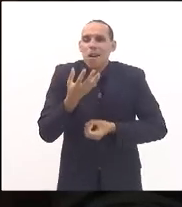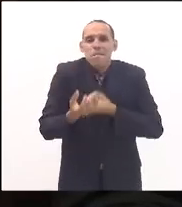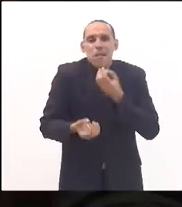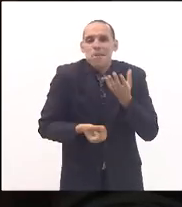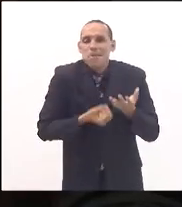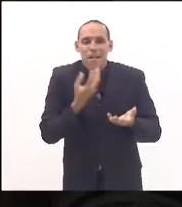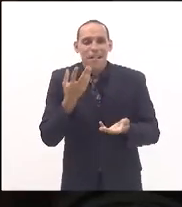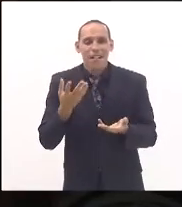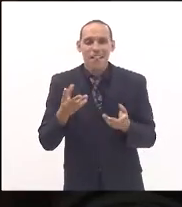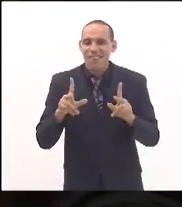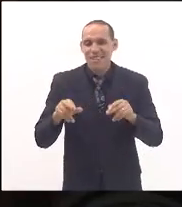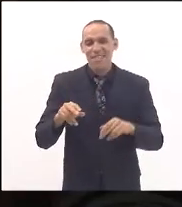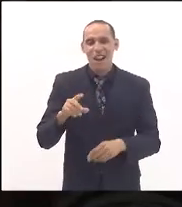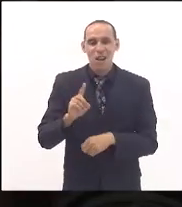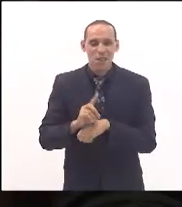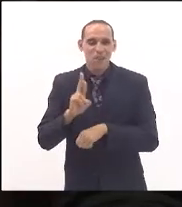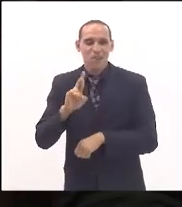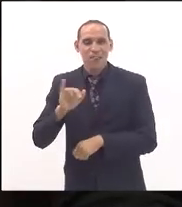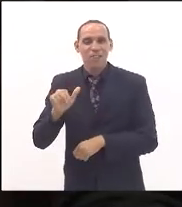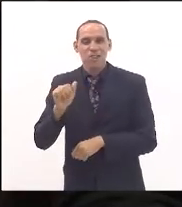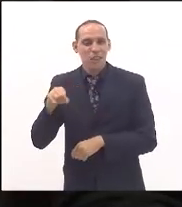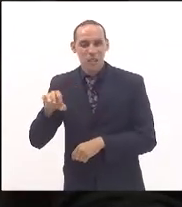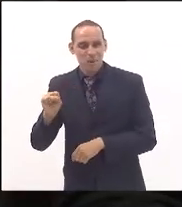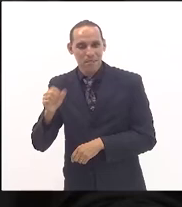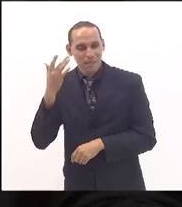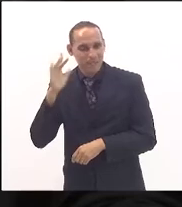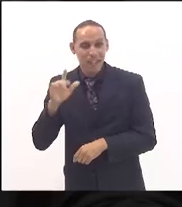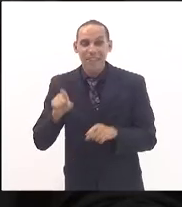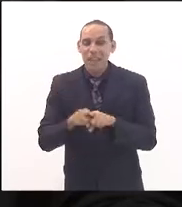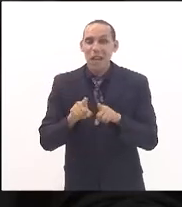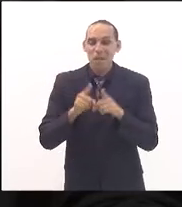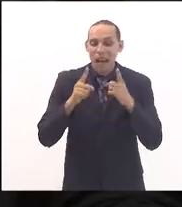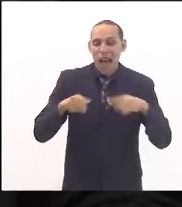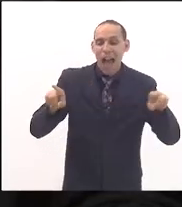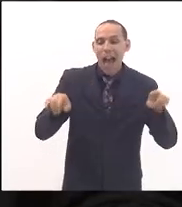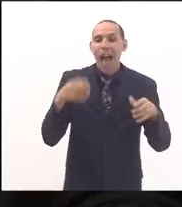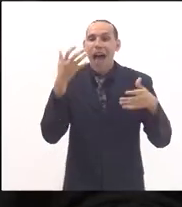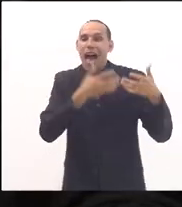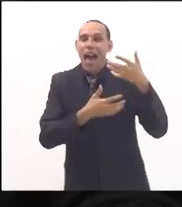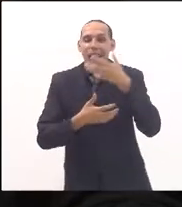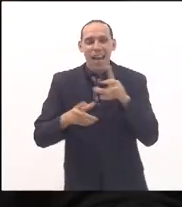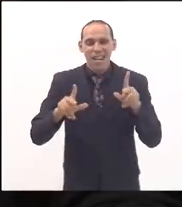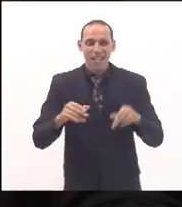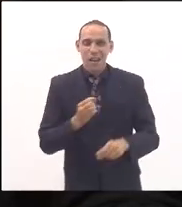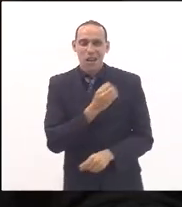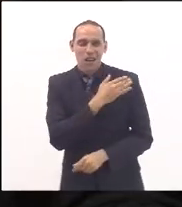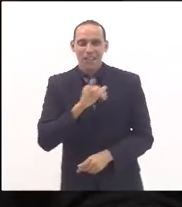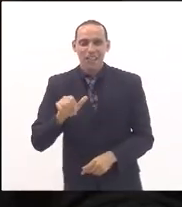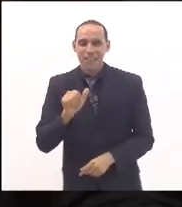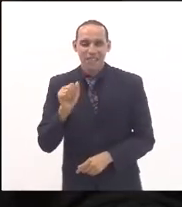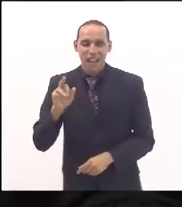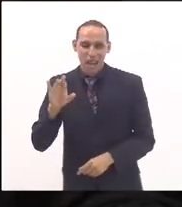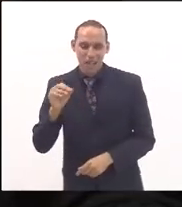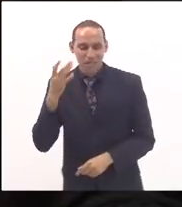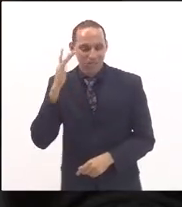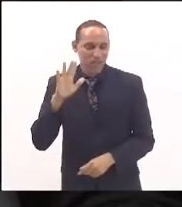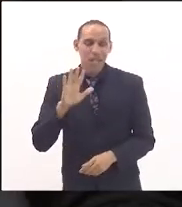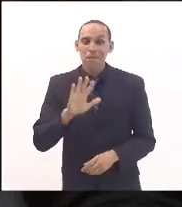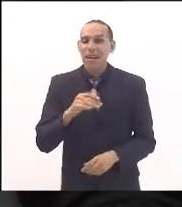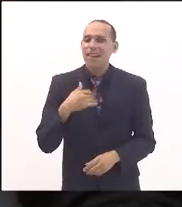Dr James Walker nem tão-pouco cantar Deputado Coronel Jairo mas